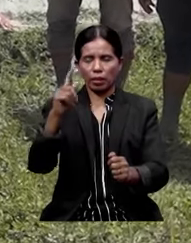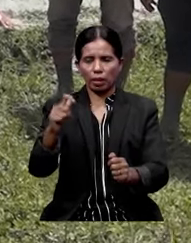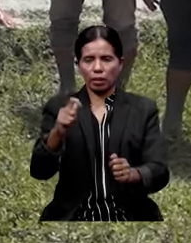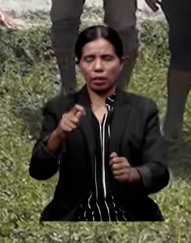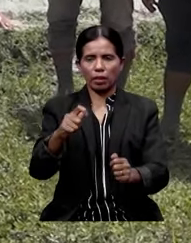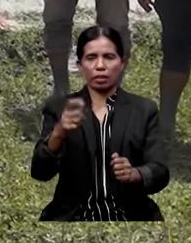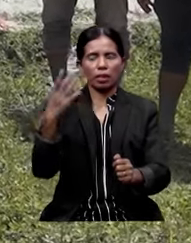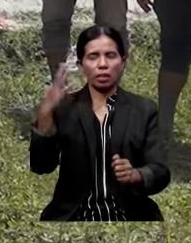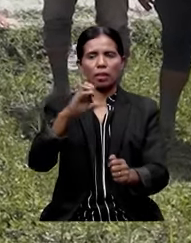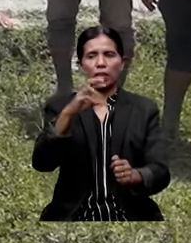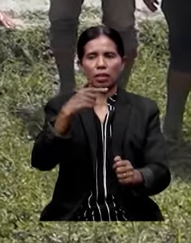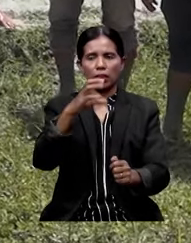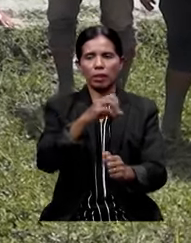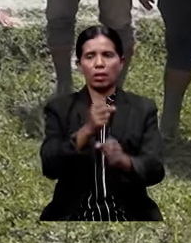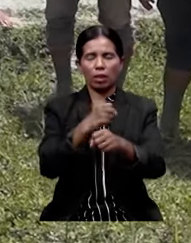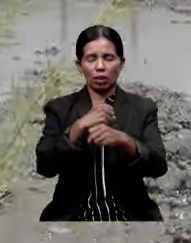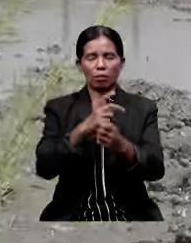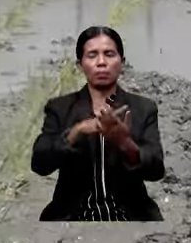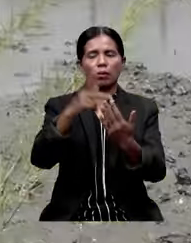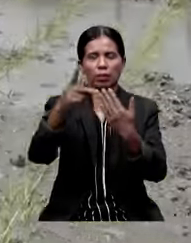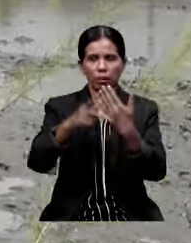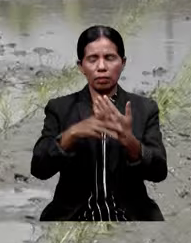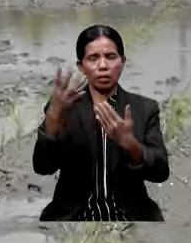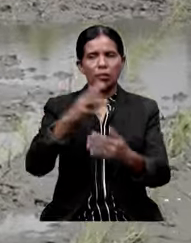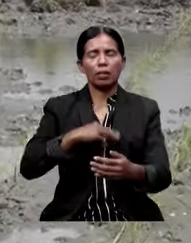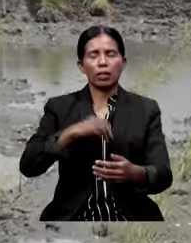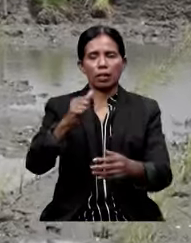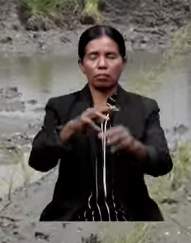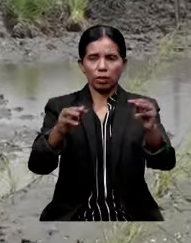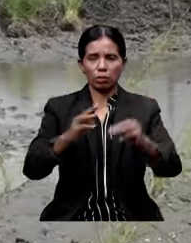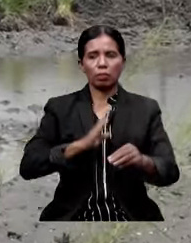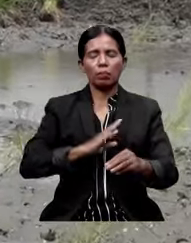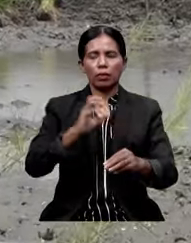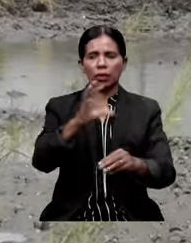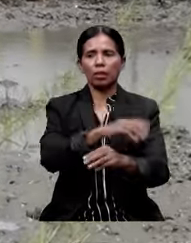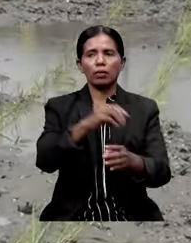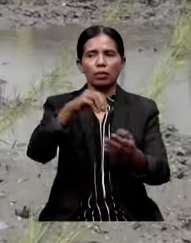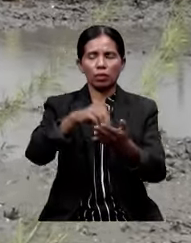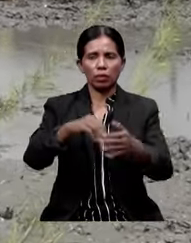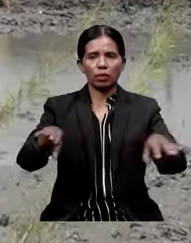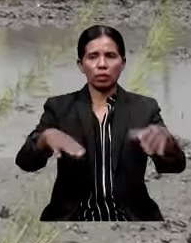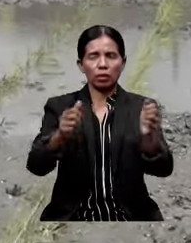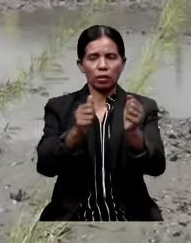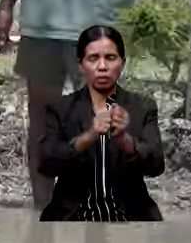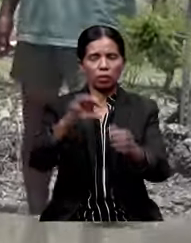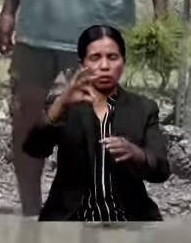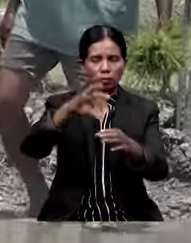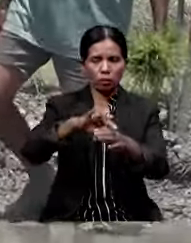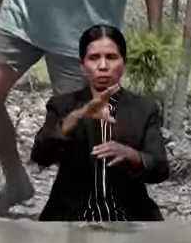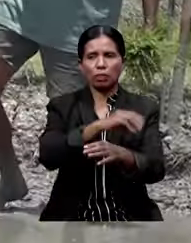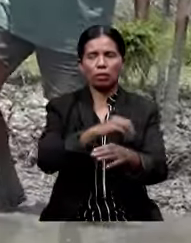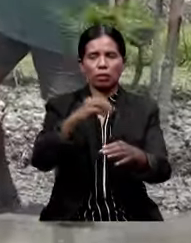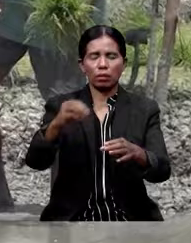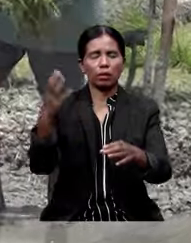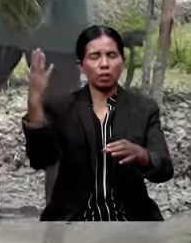Petrosida Gresik, lança programa Demoplot e Amaliana município Bobonaru atu aplica sistema produção no fini inclui mos adubo